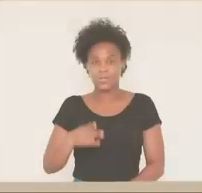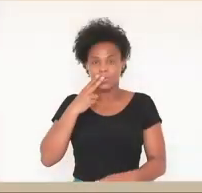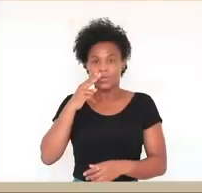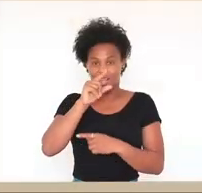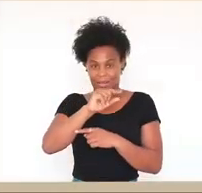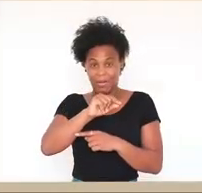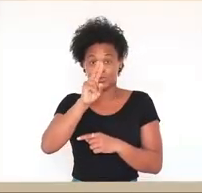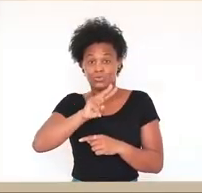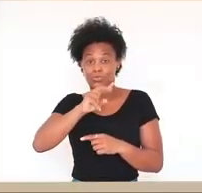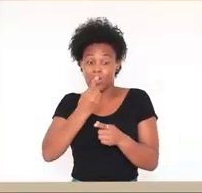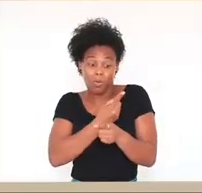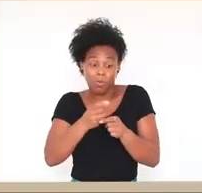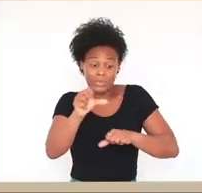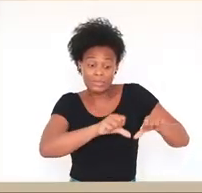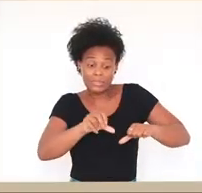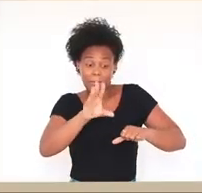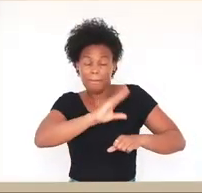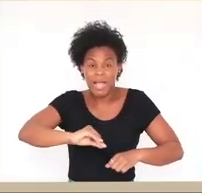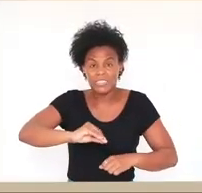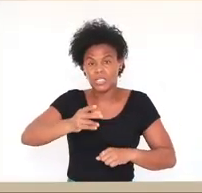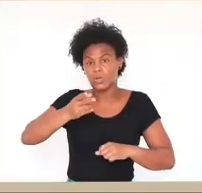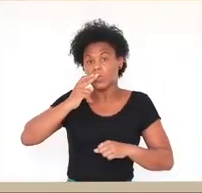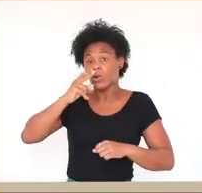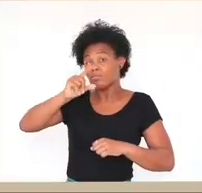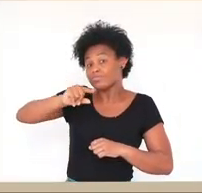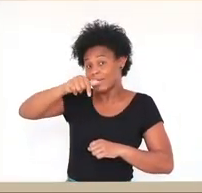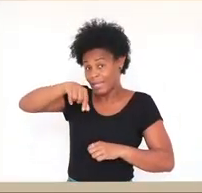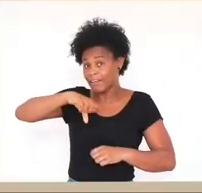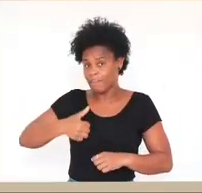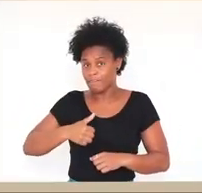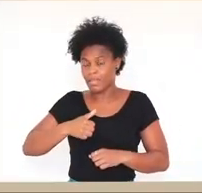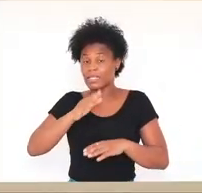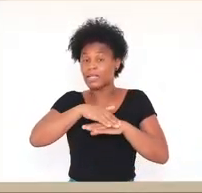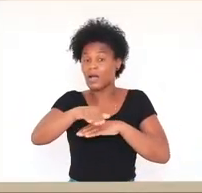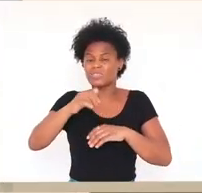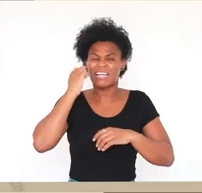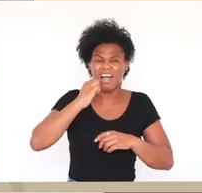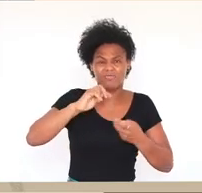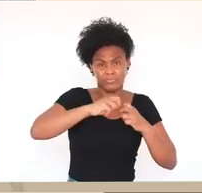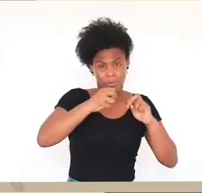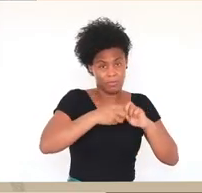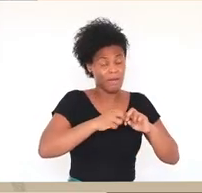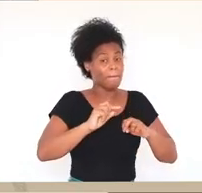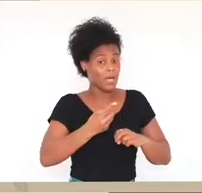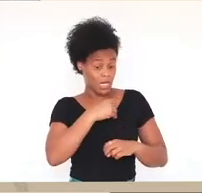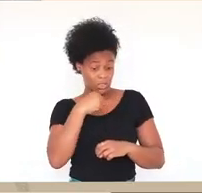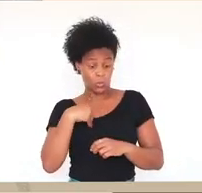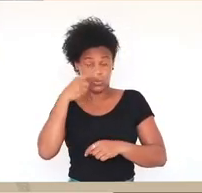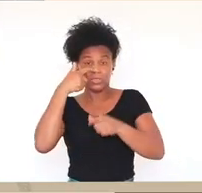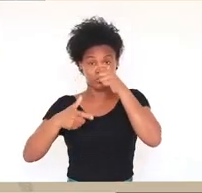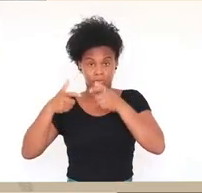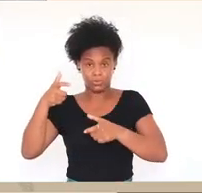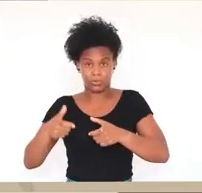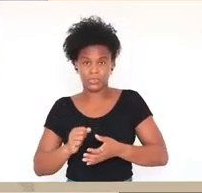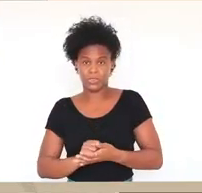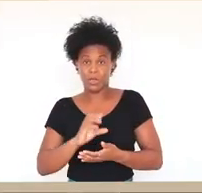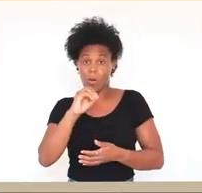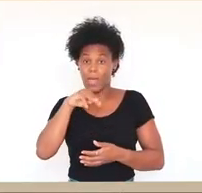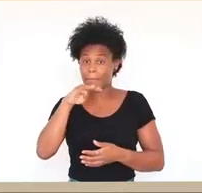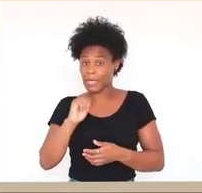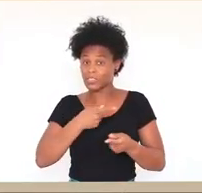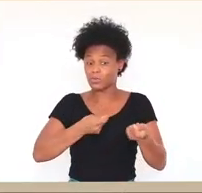O tabaco é a segunda substância lícita mais consumida em Cabo Verde, causando graves consequências para a saúde das pessoas.